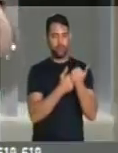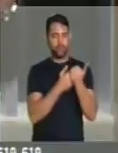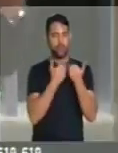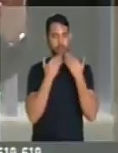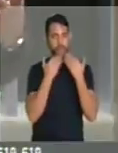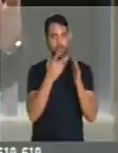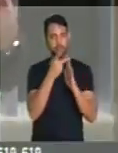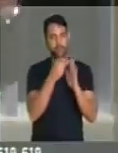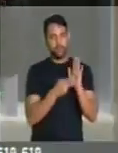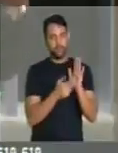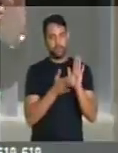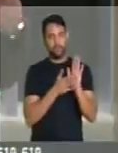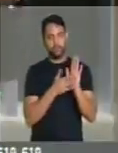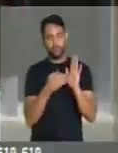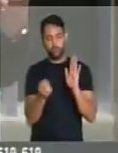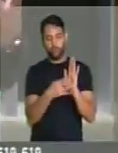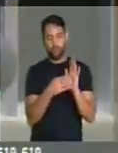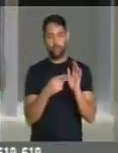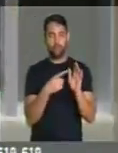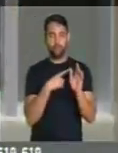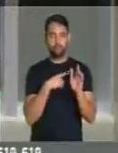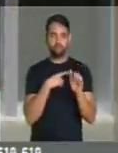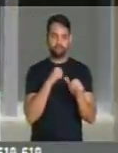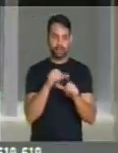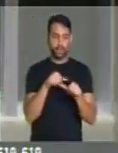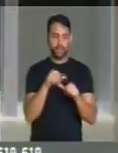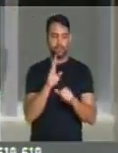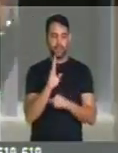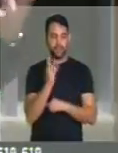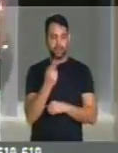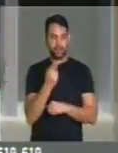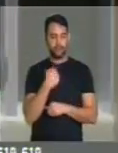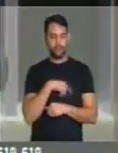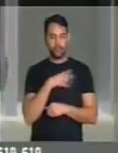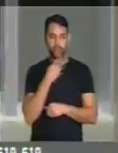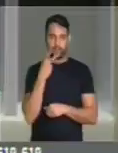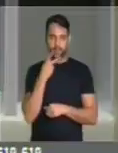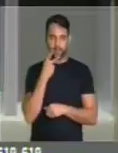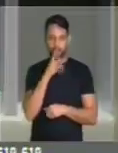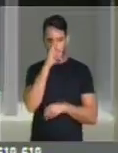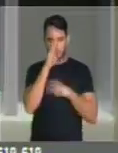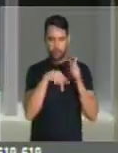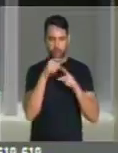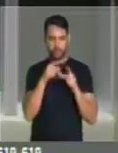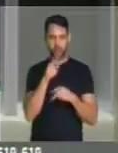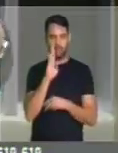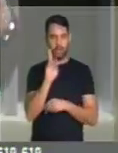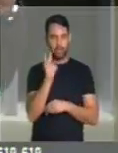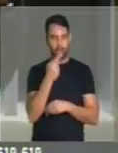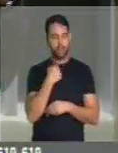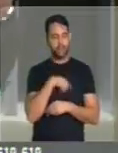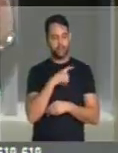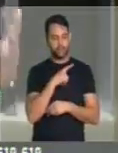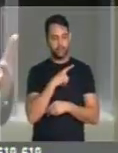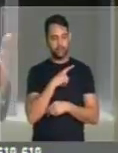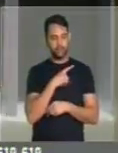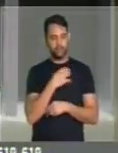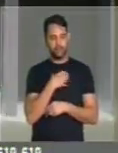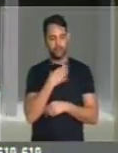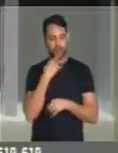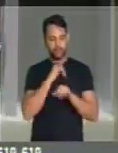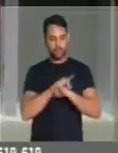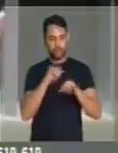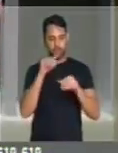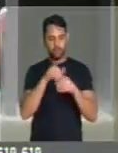apresentando um projeto novo, atual, para Belo Horizonte. Eu quero dizer aos belo-horizontinos que saio dessa